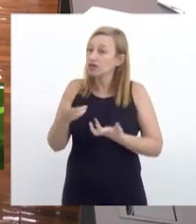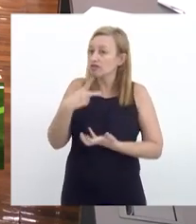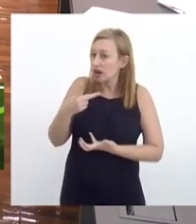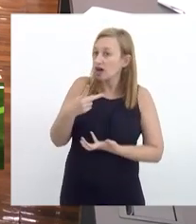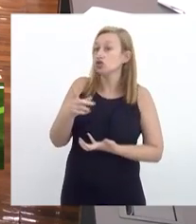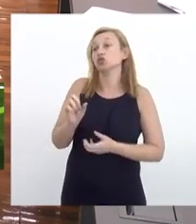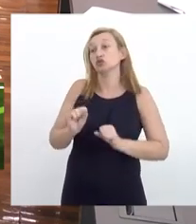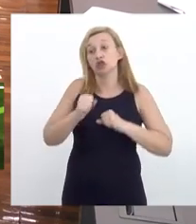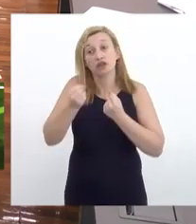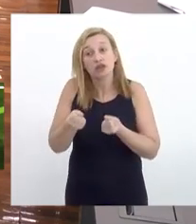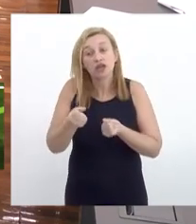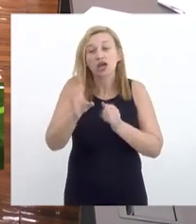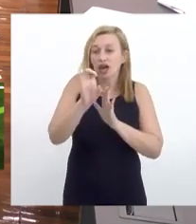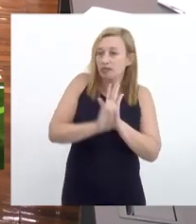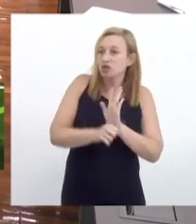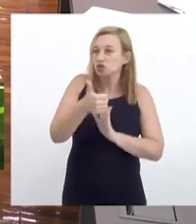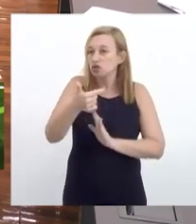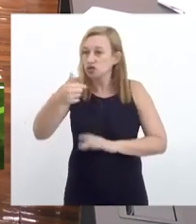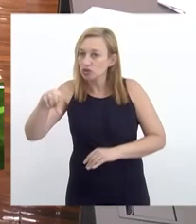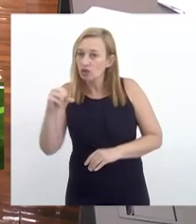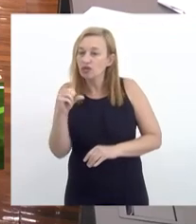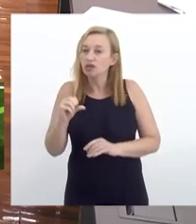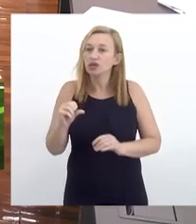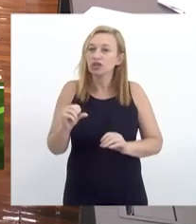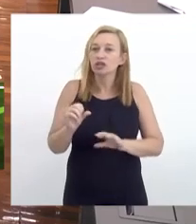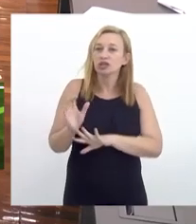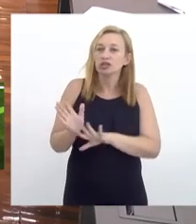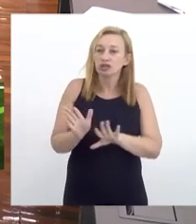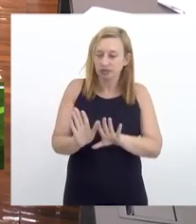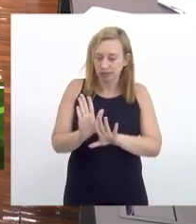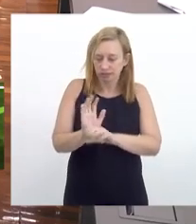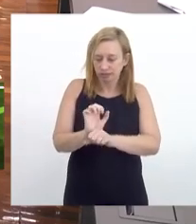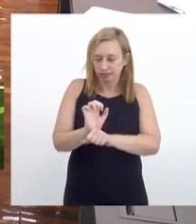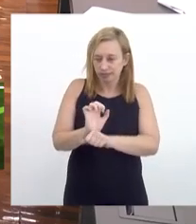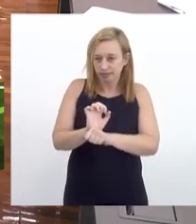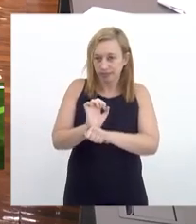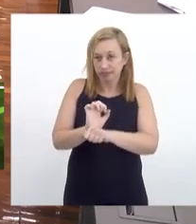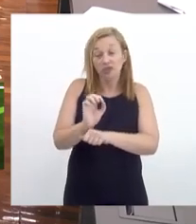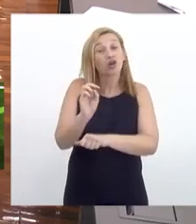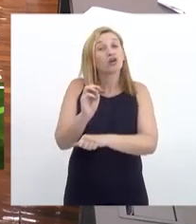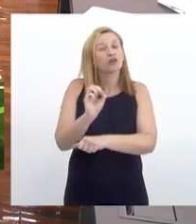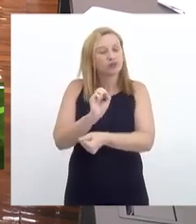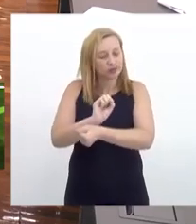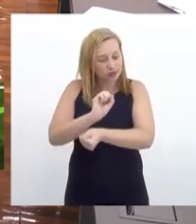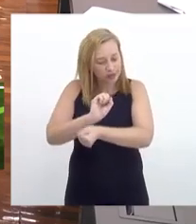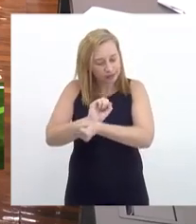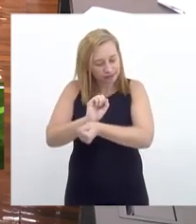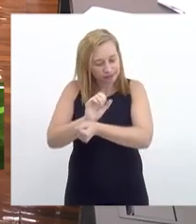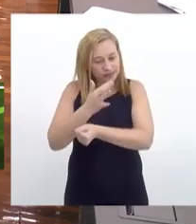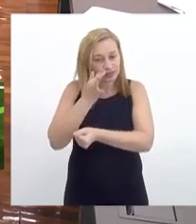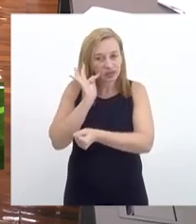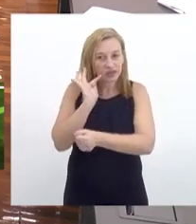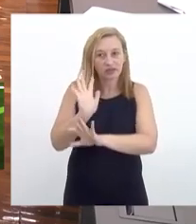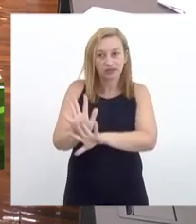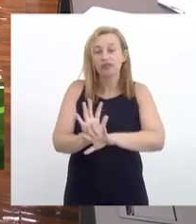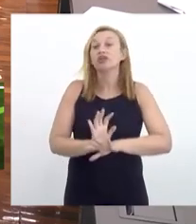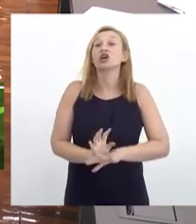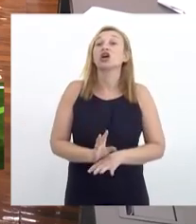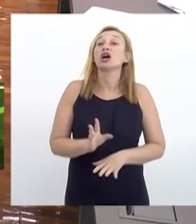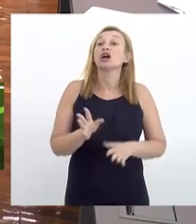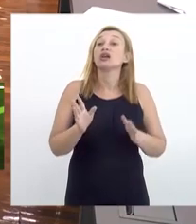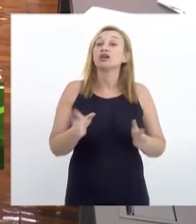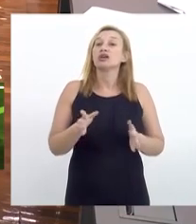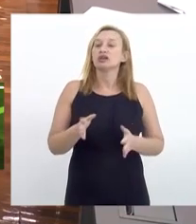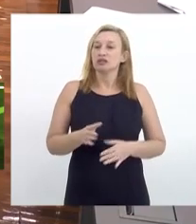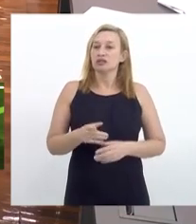defendendo A emenda 209 Que vai no espinho Mas não é o momento ainda, Flávio É o que a está debatendo agora Olha só, Flávio Nós vamos aqui